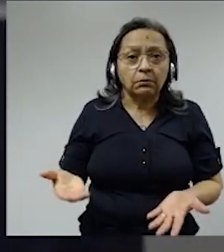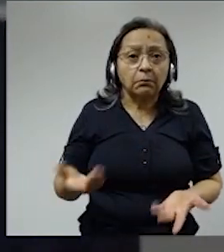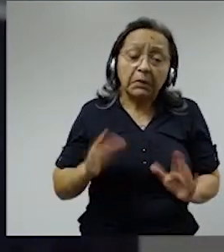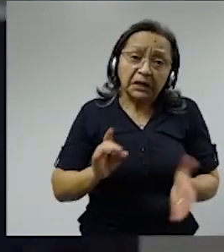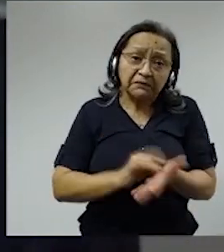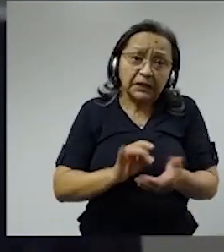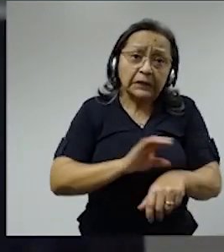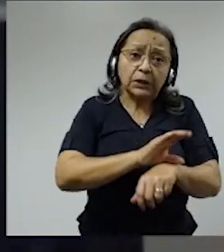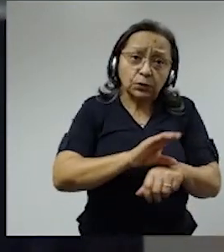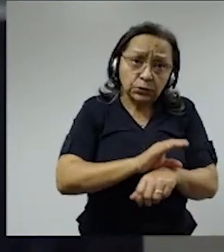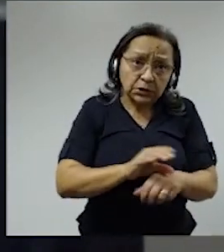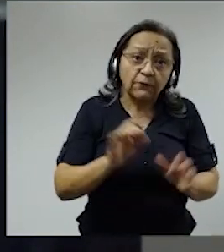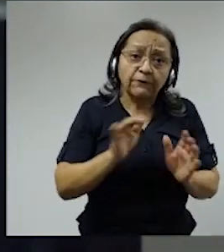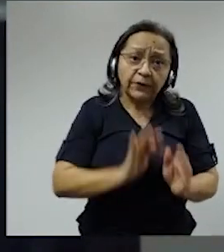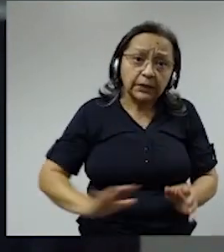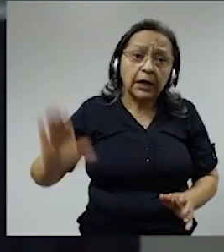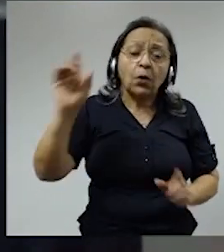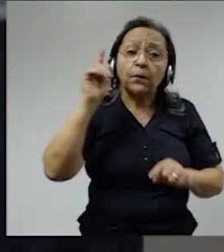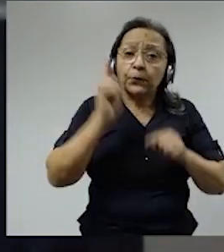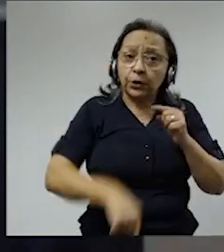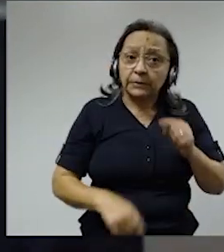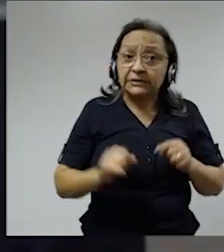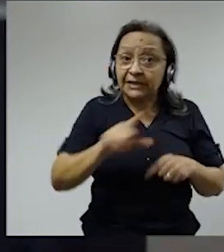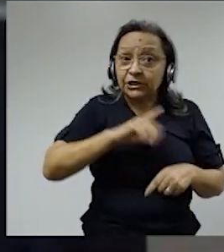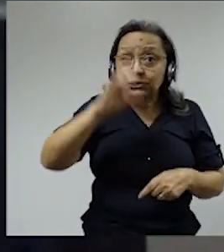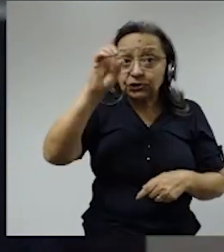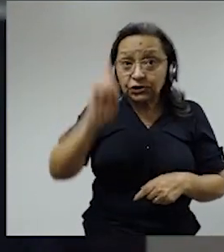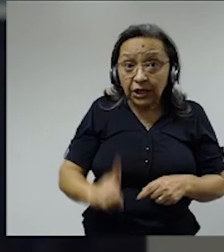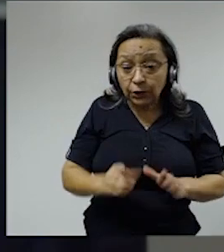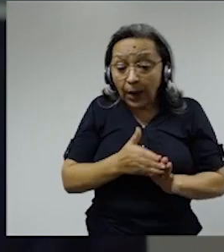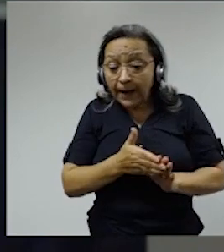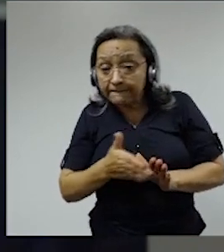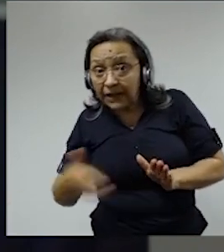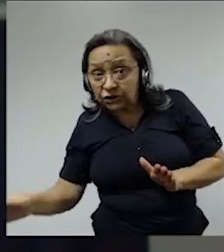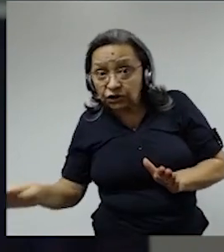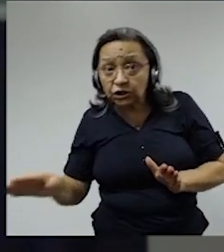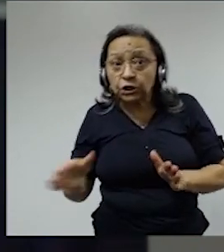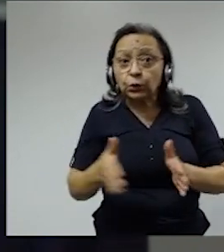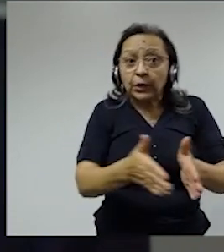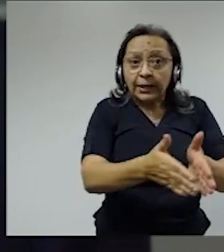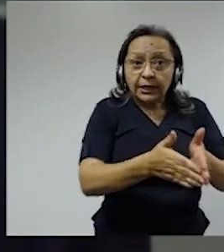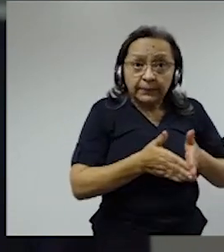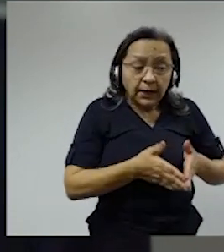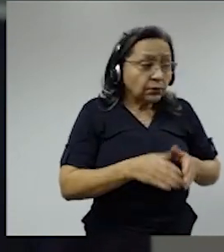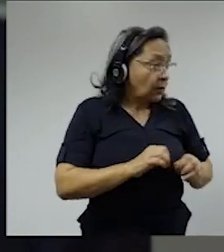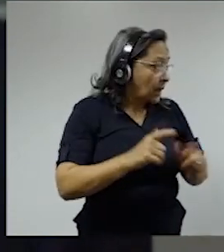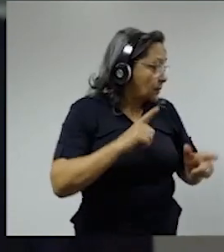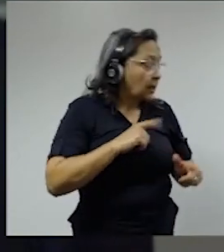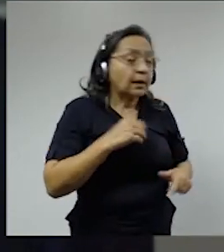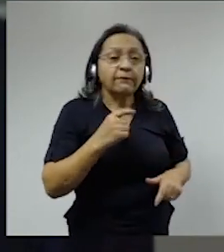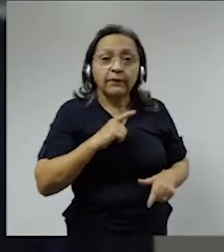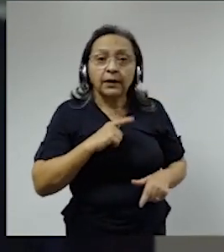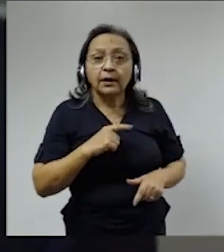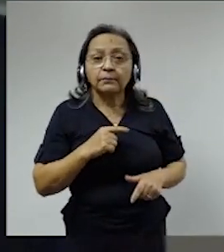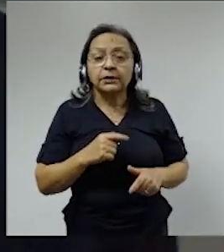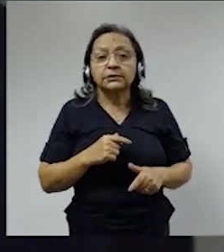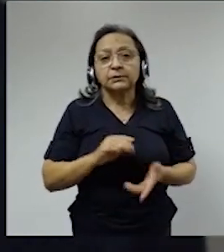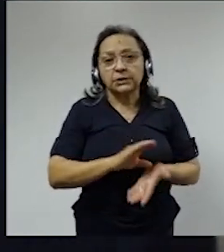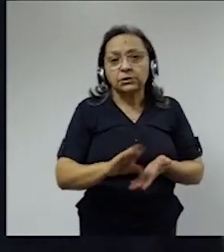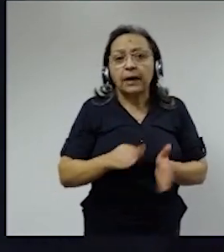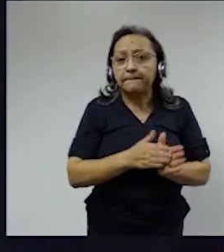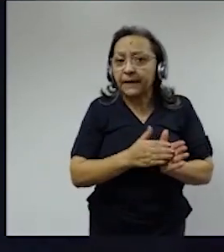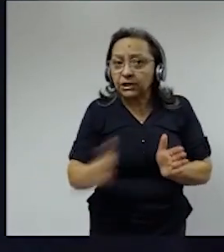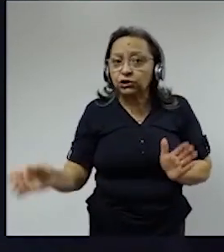né? Então, se você tem o direito a partir do requerimento, é claro que tem que haver remuneração a partir do requerimento, ainda